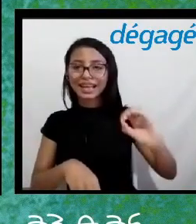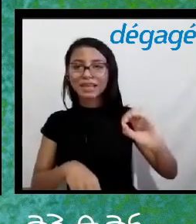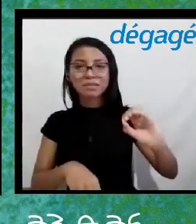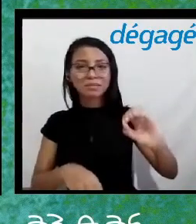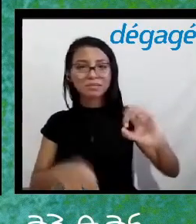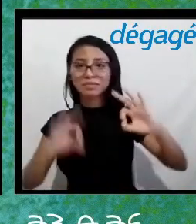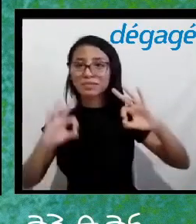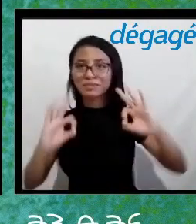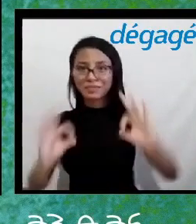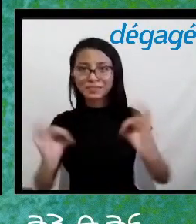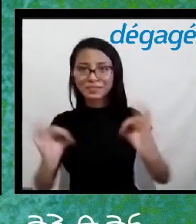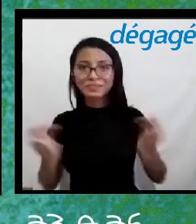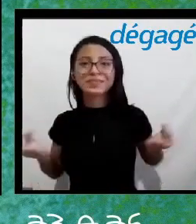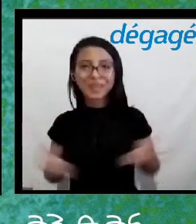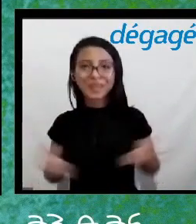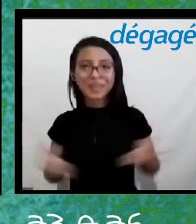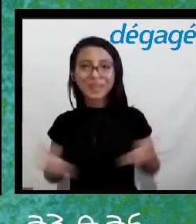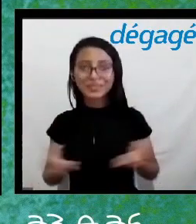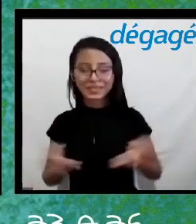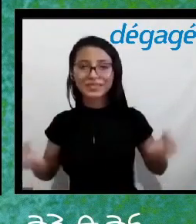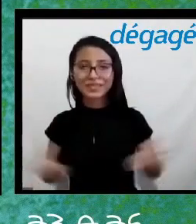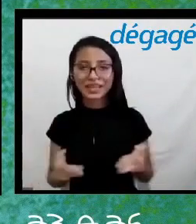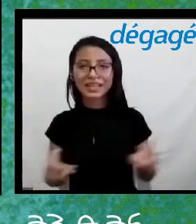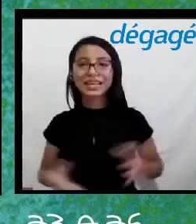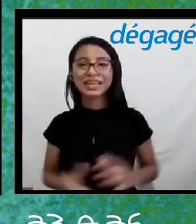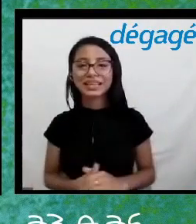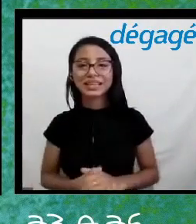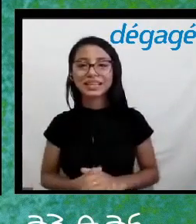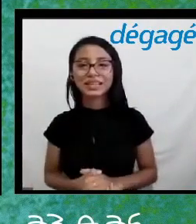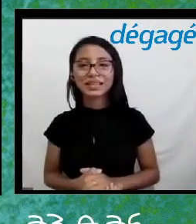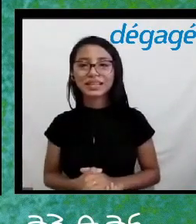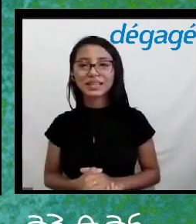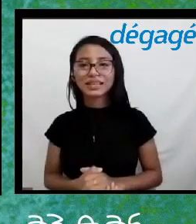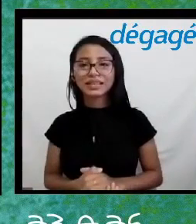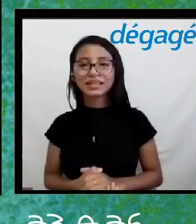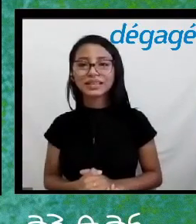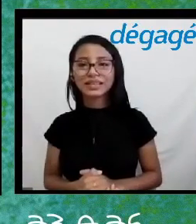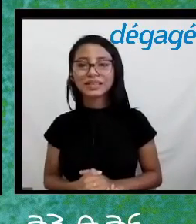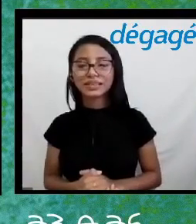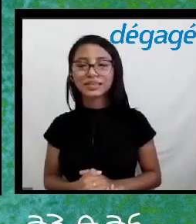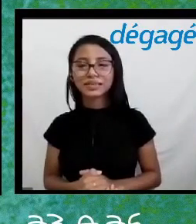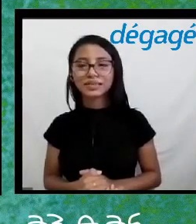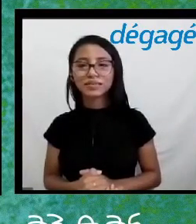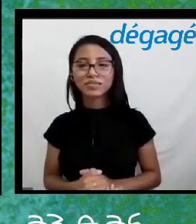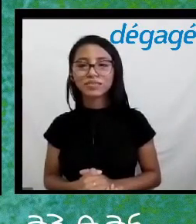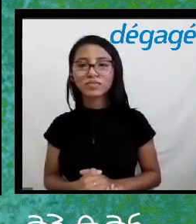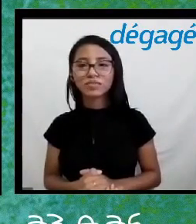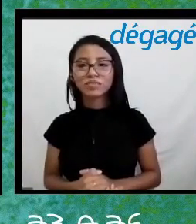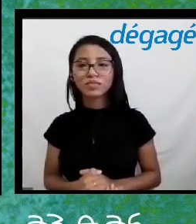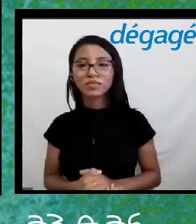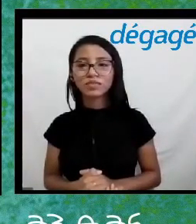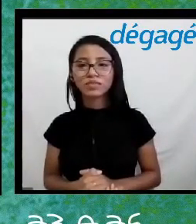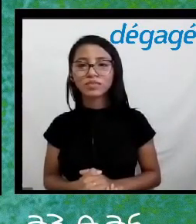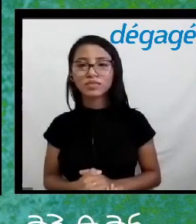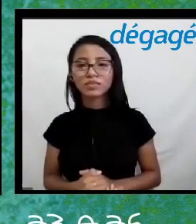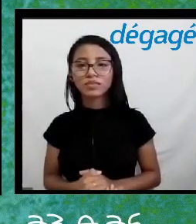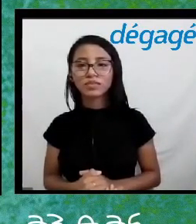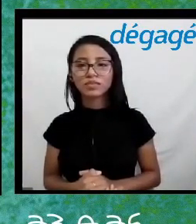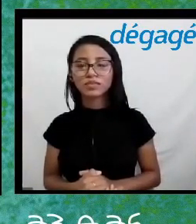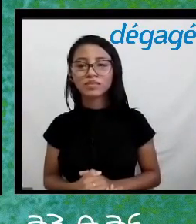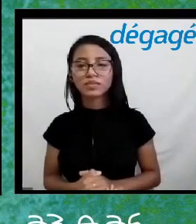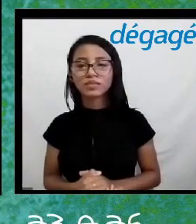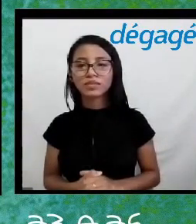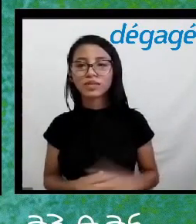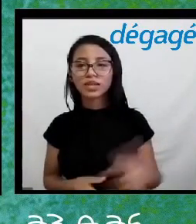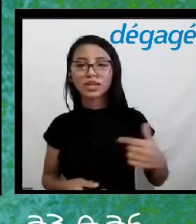a gente tem... Muito espectro, de verdade. Assim, eu tenho muito... meu filho, eu não tive filho, mas eu tenho absoluta certeza que